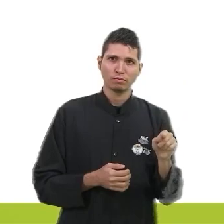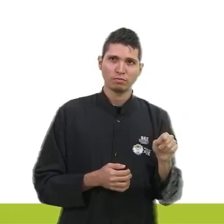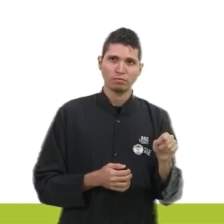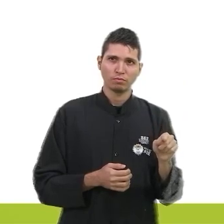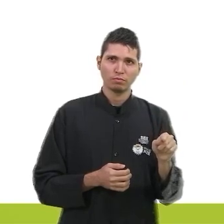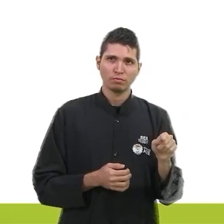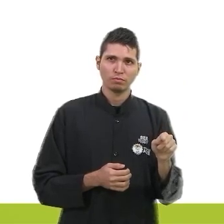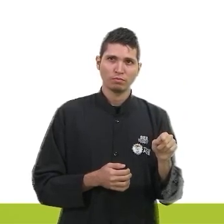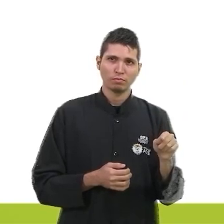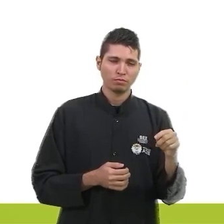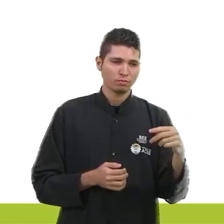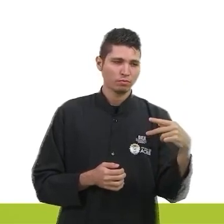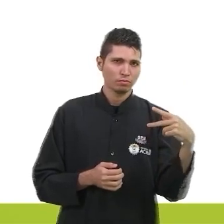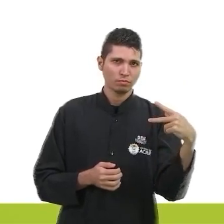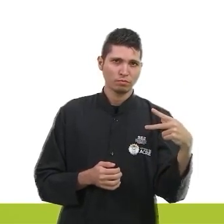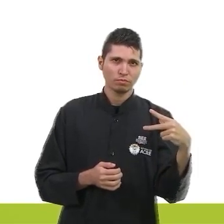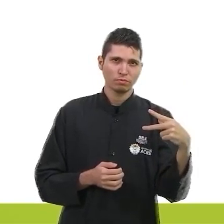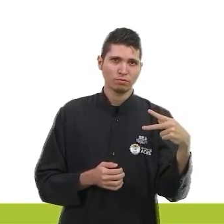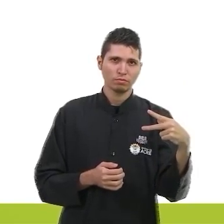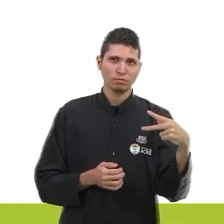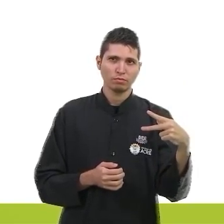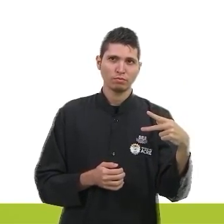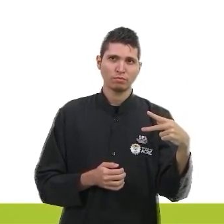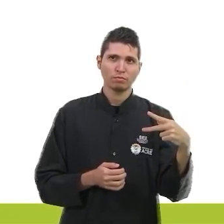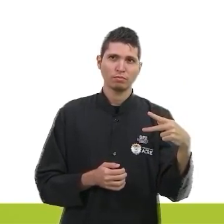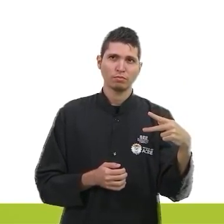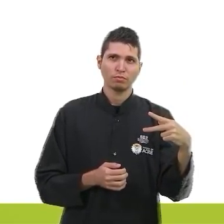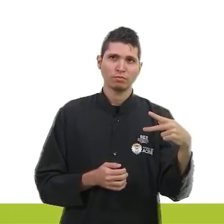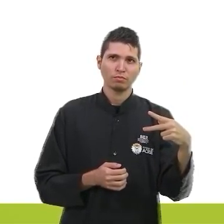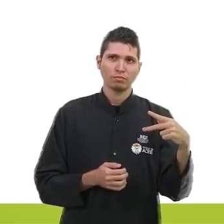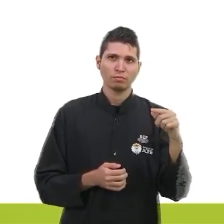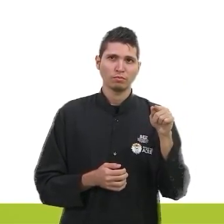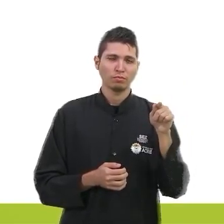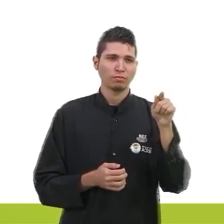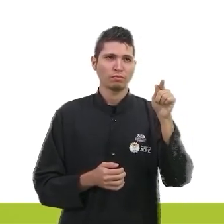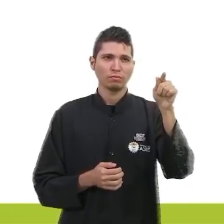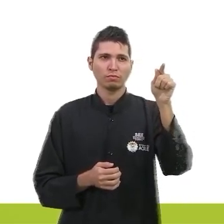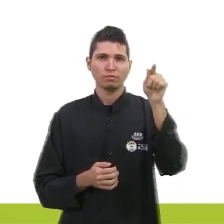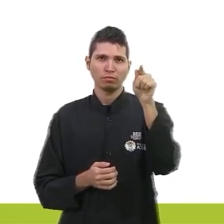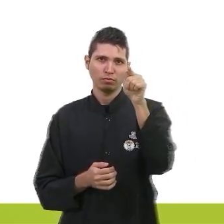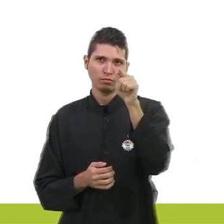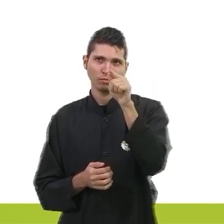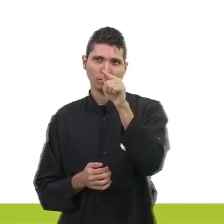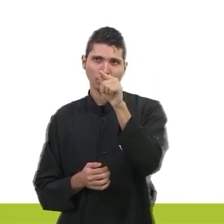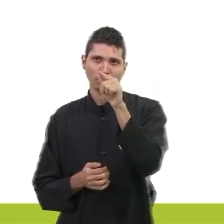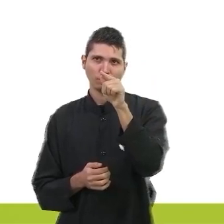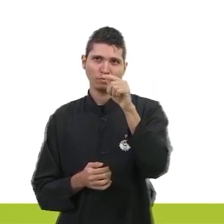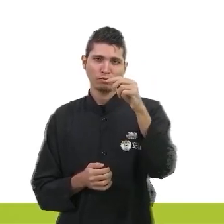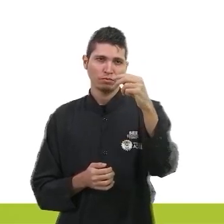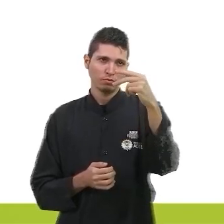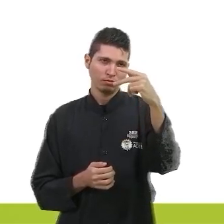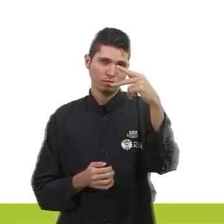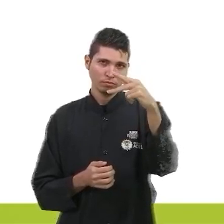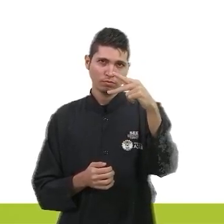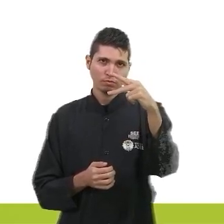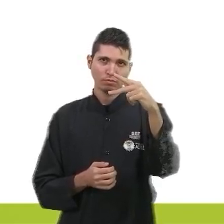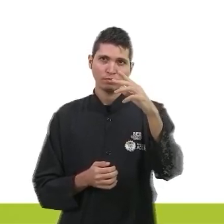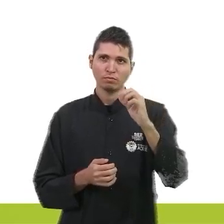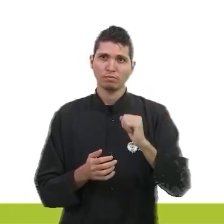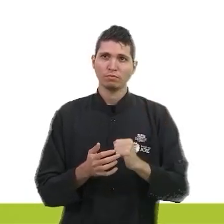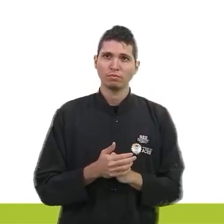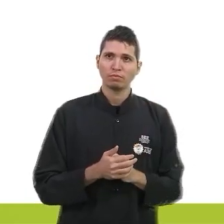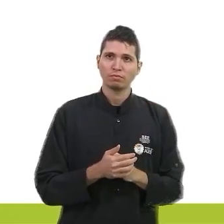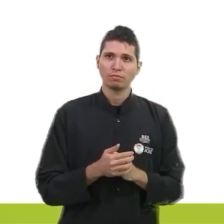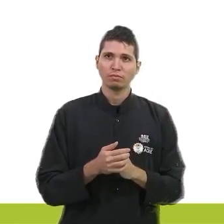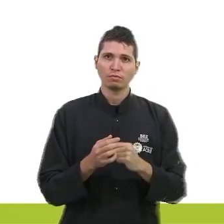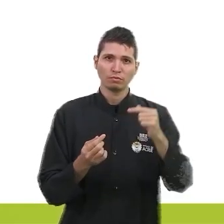P' e aqui um ponto P, duas linhas, por exemplo. E ligue agora o ponto O,